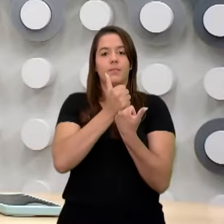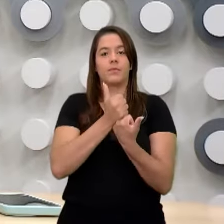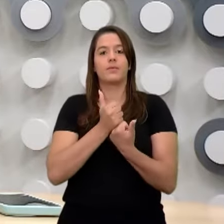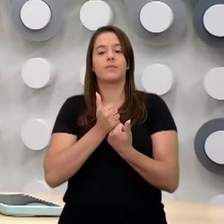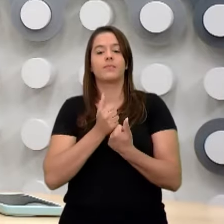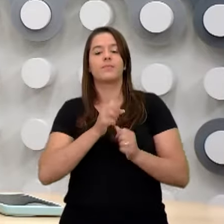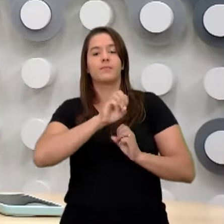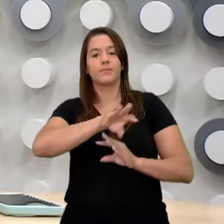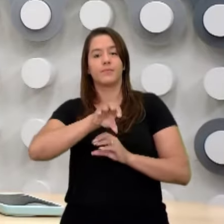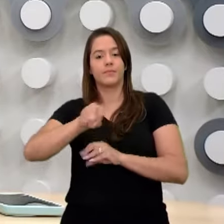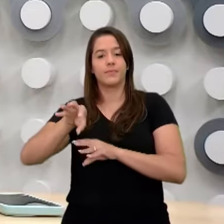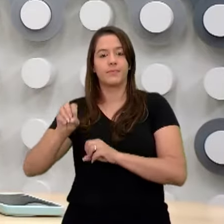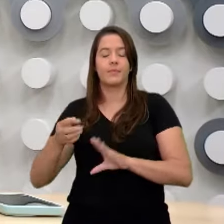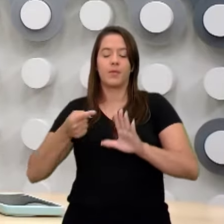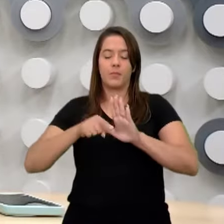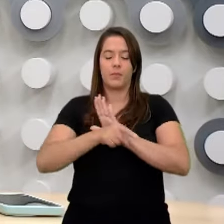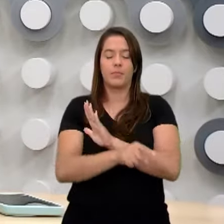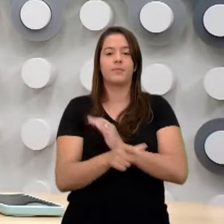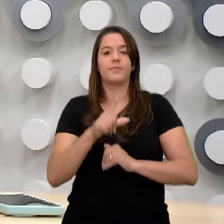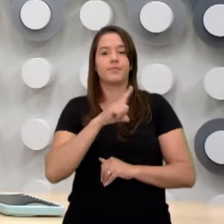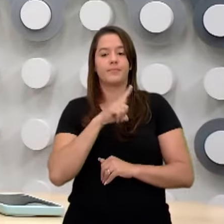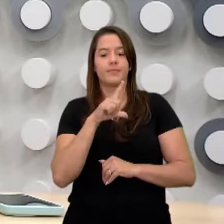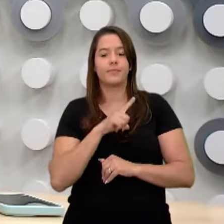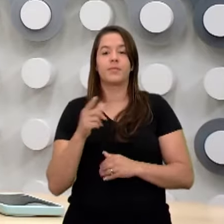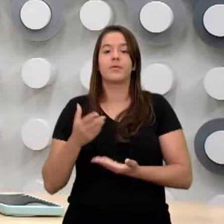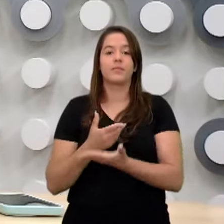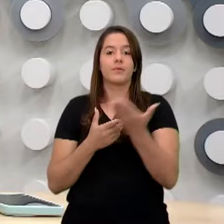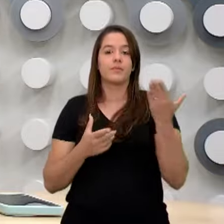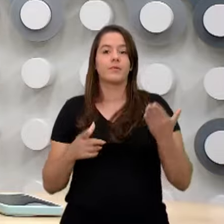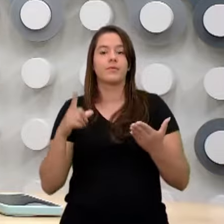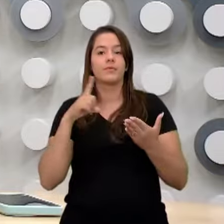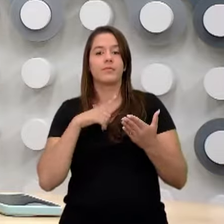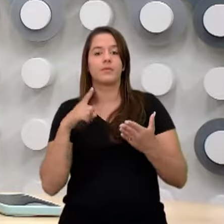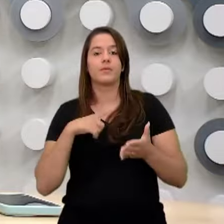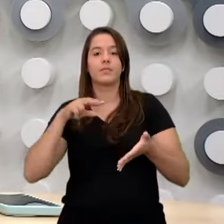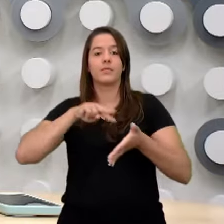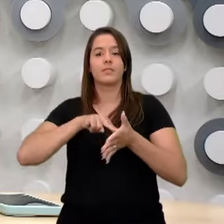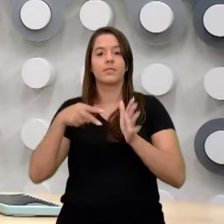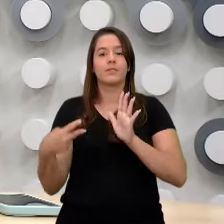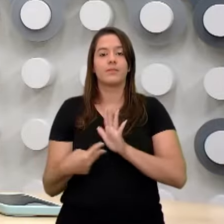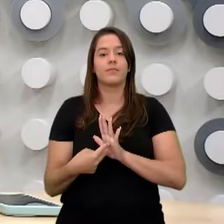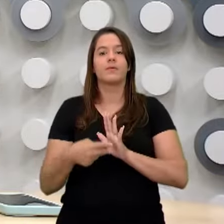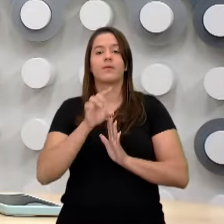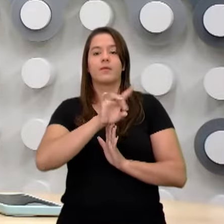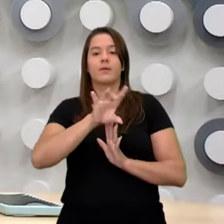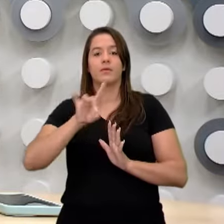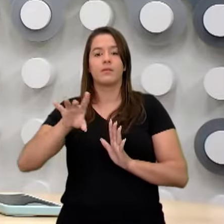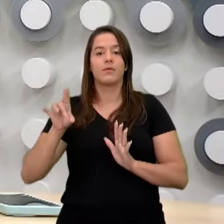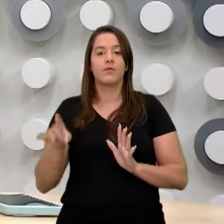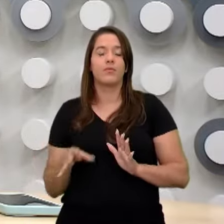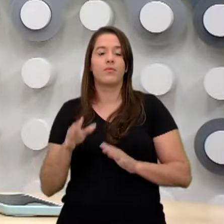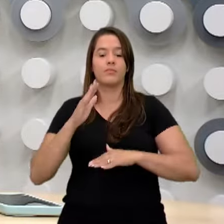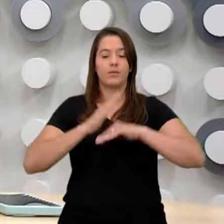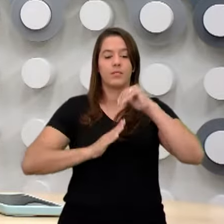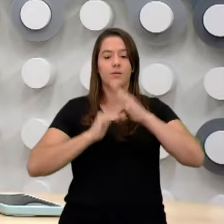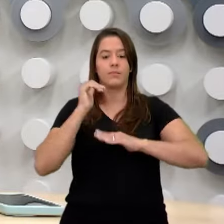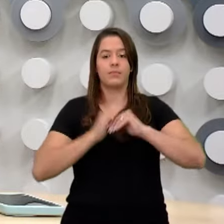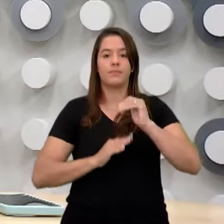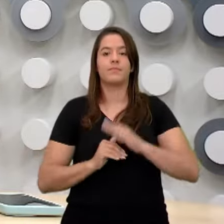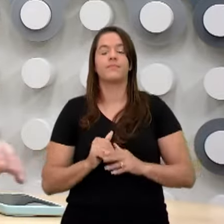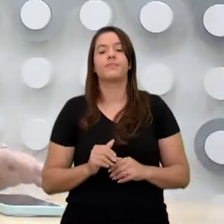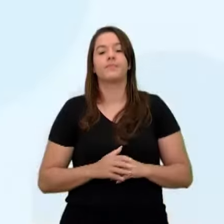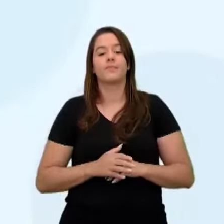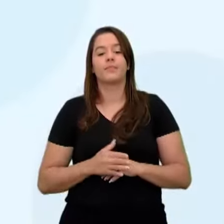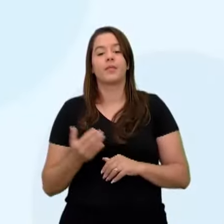pedagógico aí para as práticas de aprofundamento, e aí vocês vão ter lá, né, o que significa aí cada uma dessas habilidades. Vamos ver as